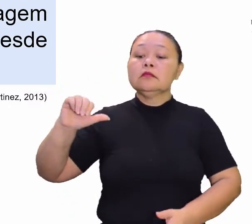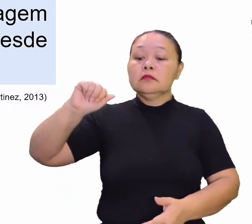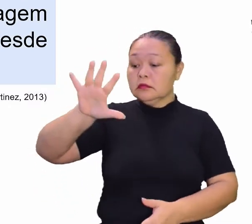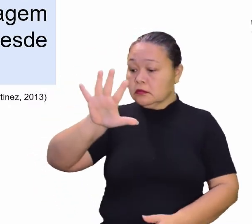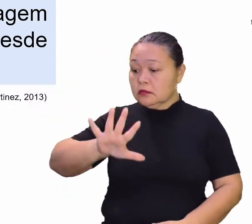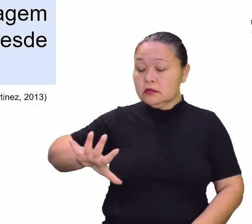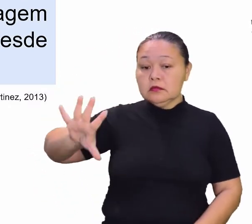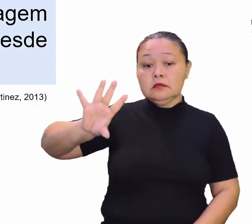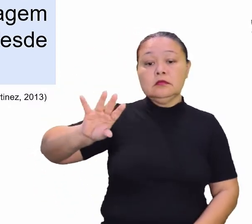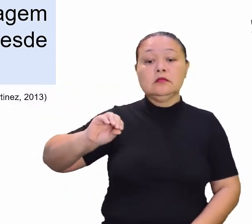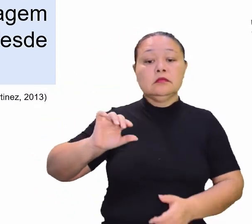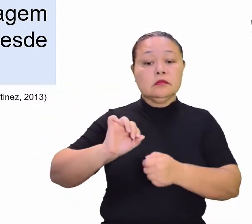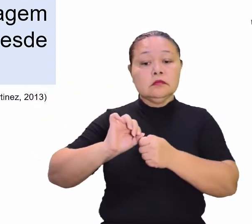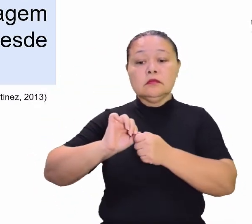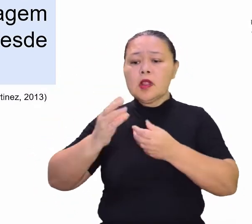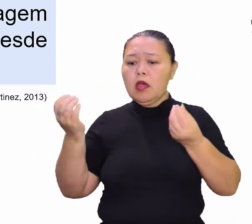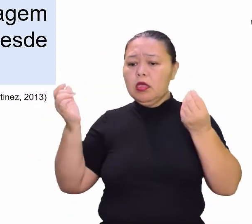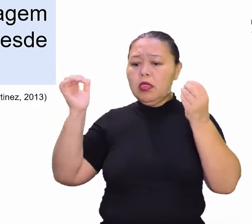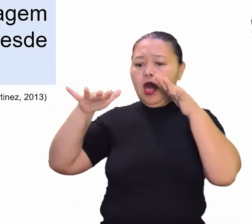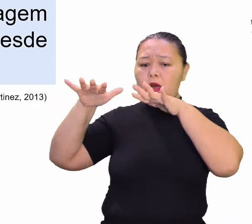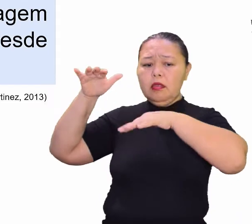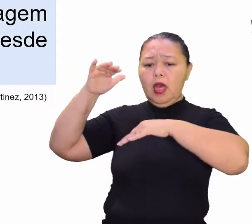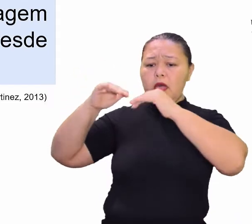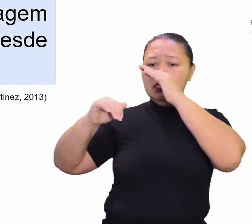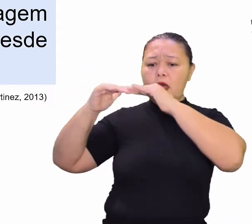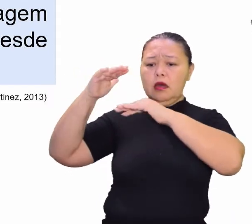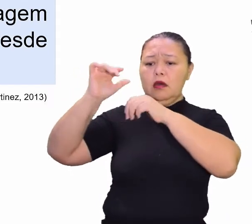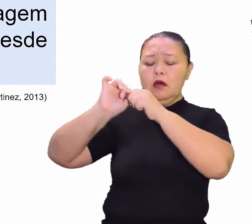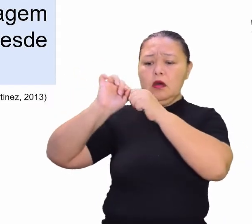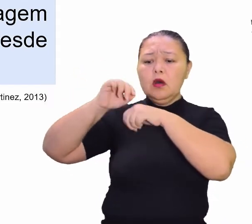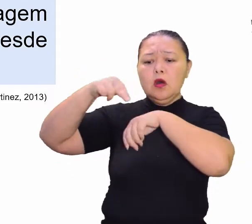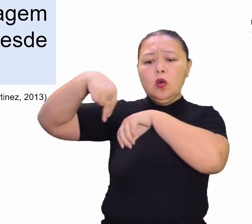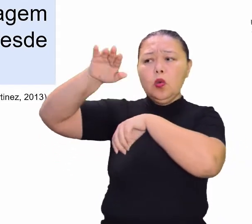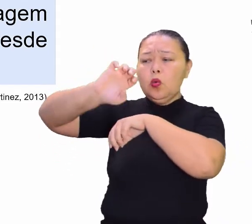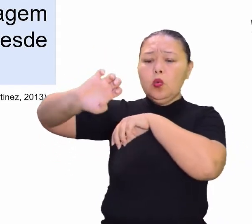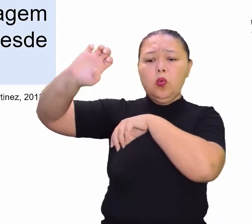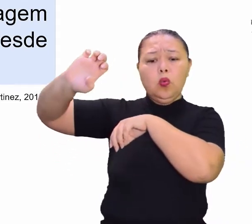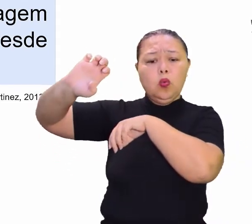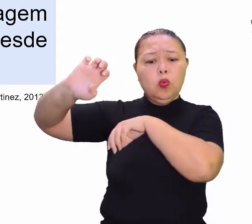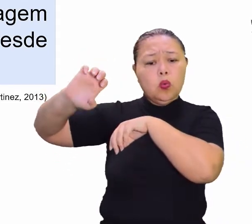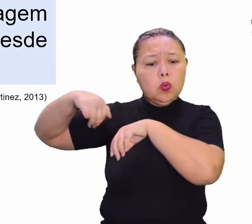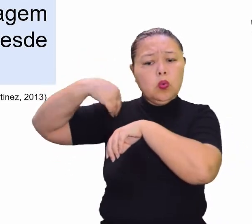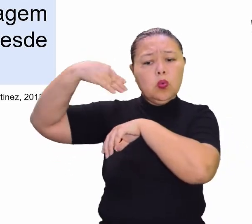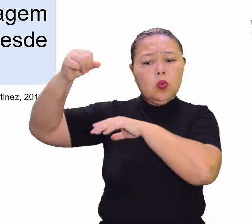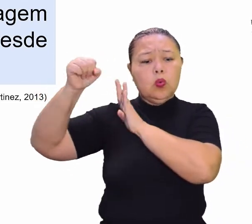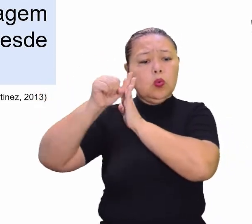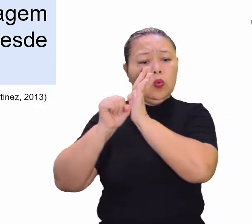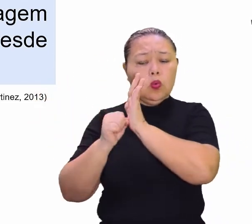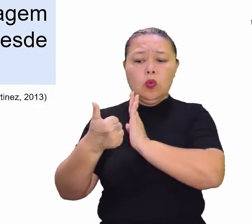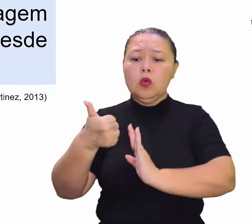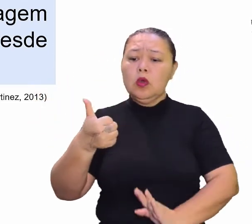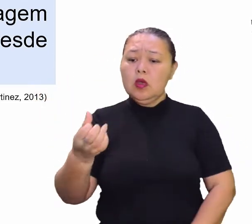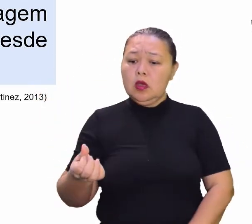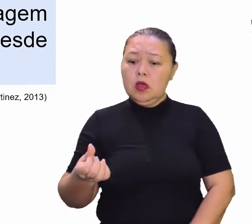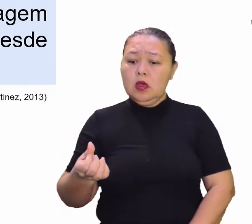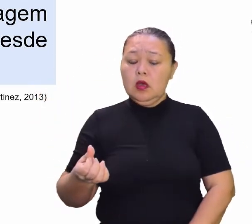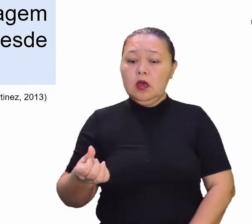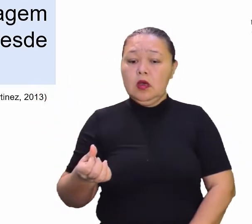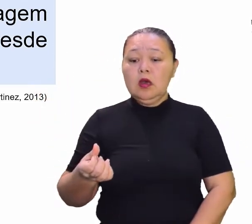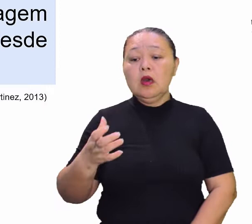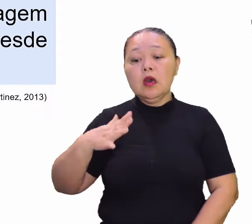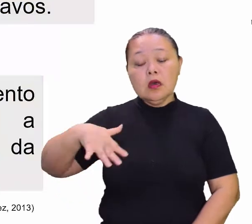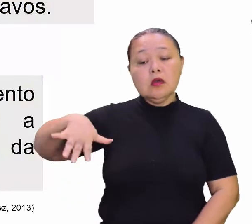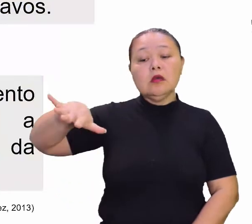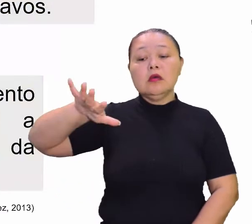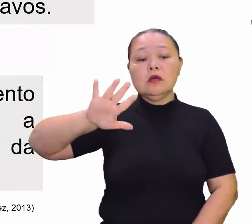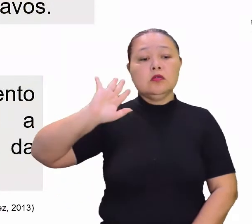alvo de uma pilhagem sistemática por parte das nações europeias desde o século XVI. Então, essa galera